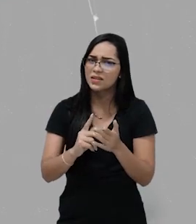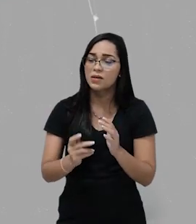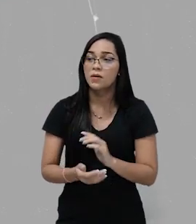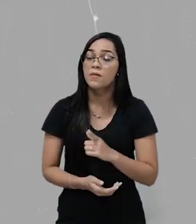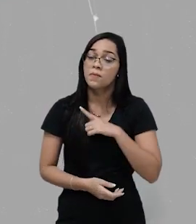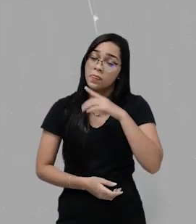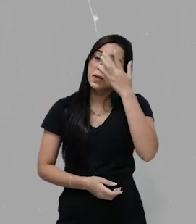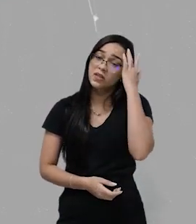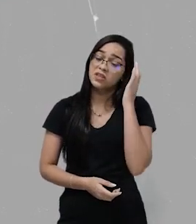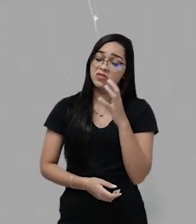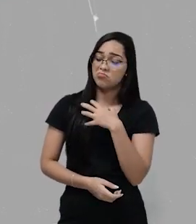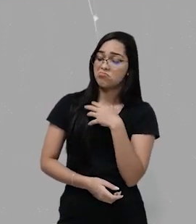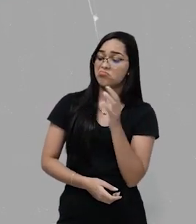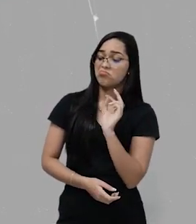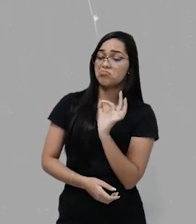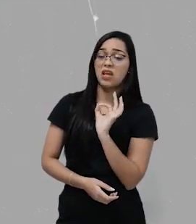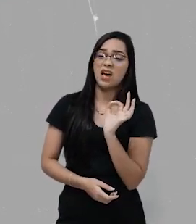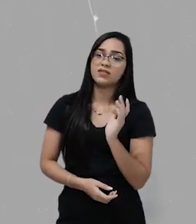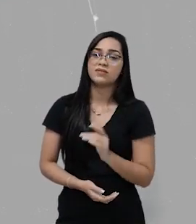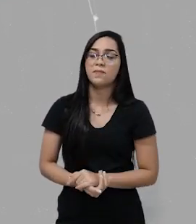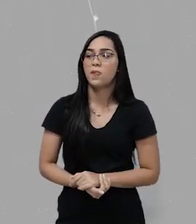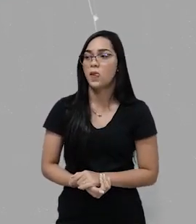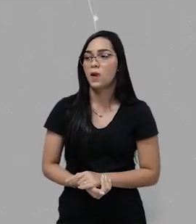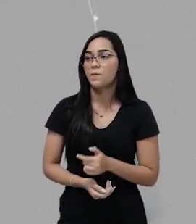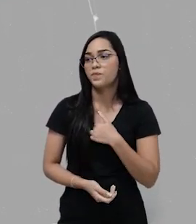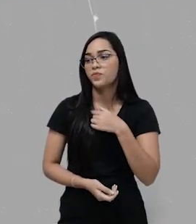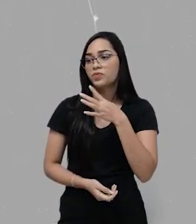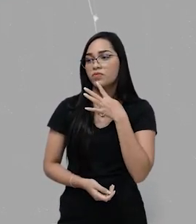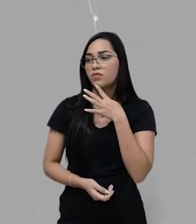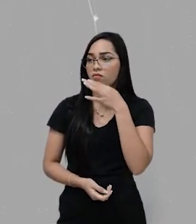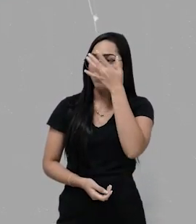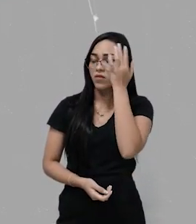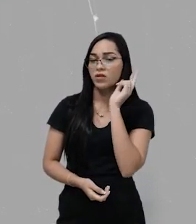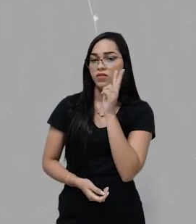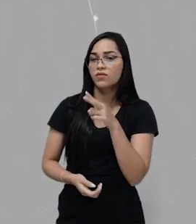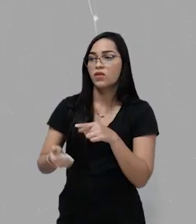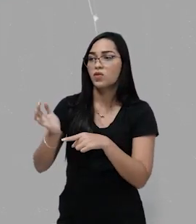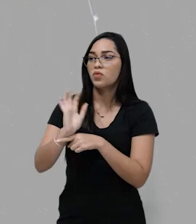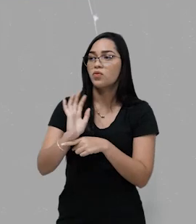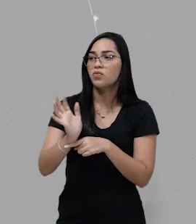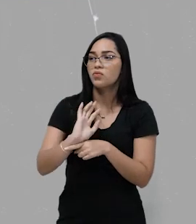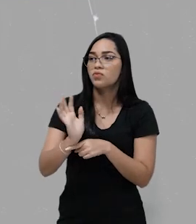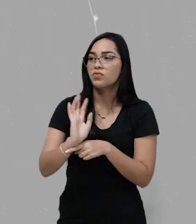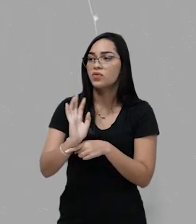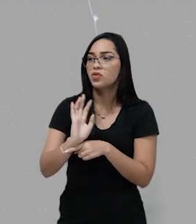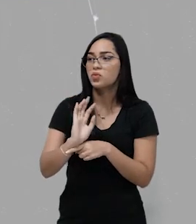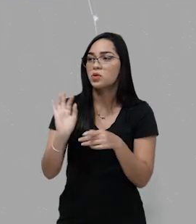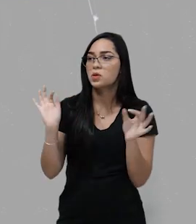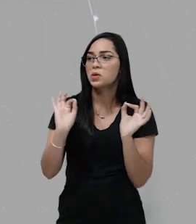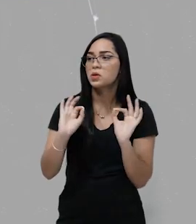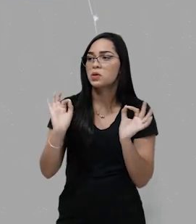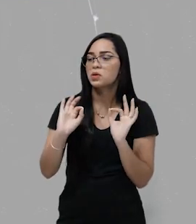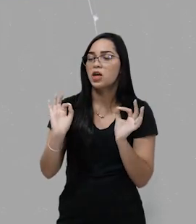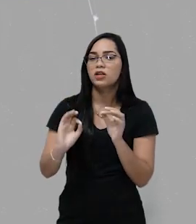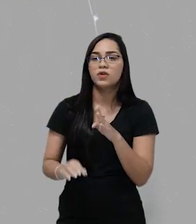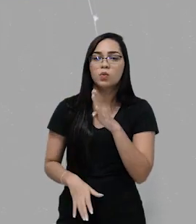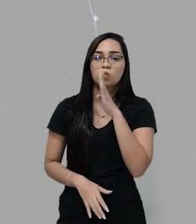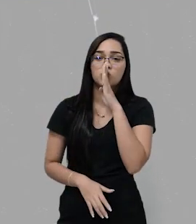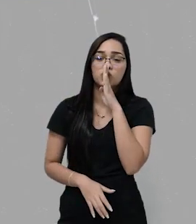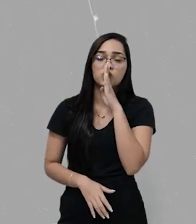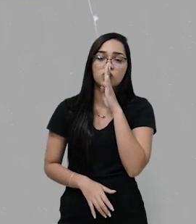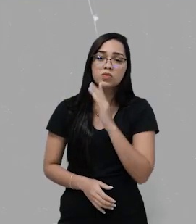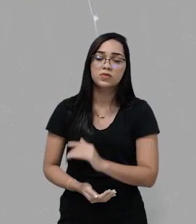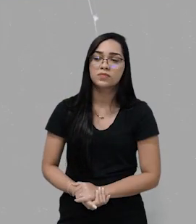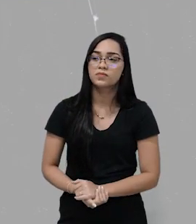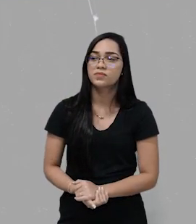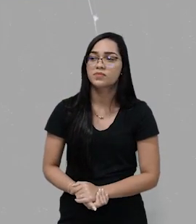gente que se comove, tem gente que não se comove com nada, né? Eu conheço pessoas que assistem a um filme e não dá um pio, como se